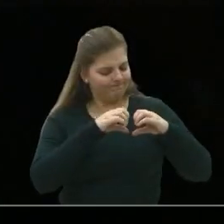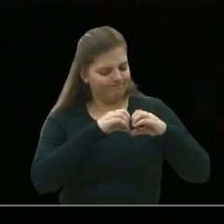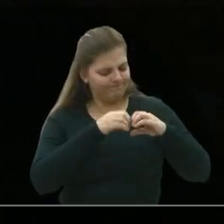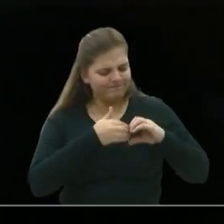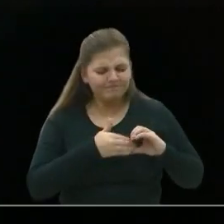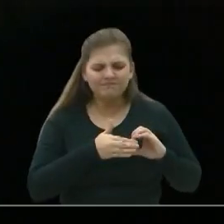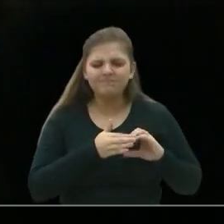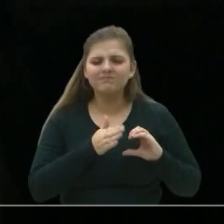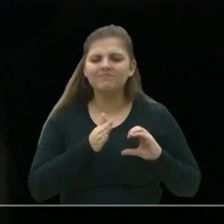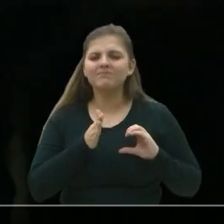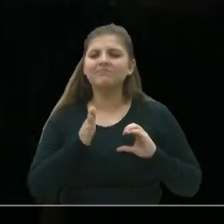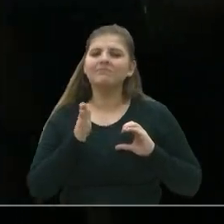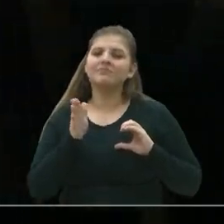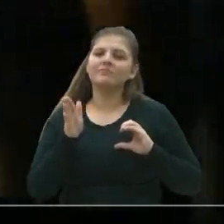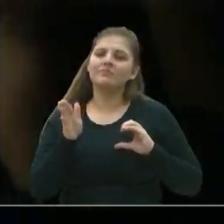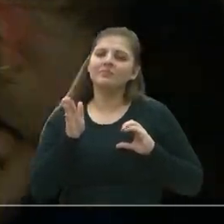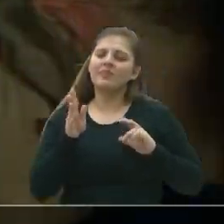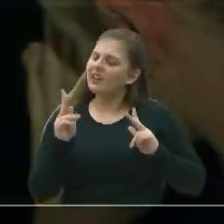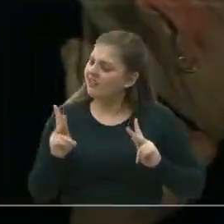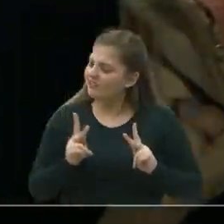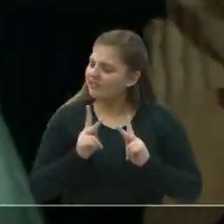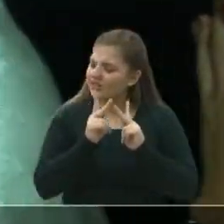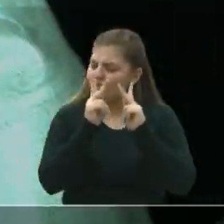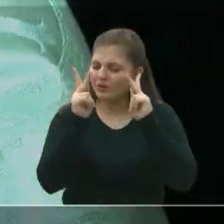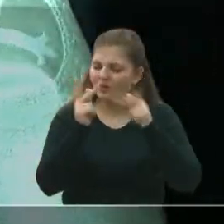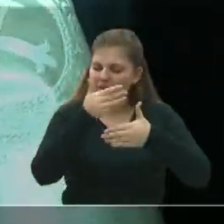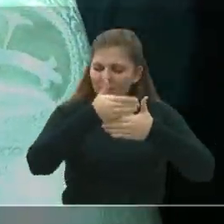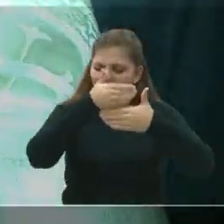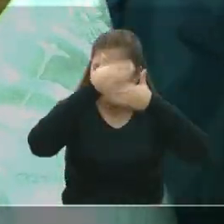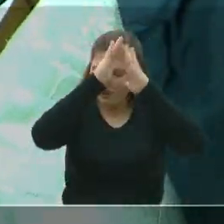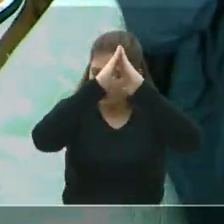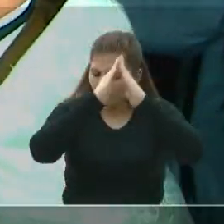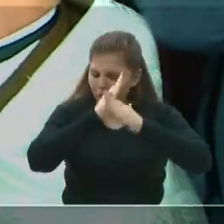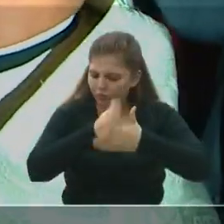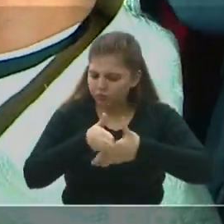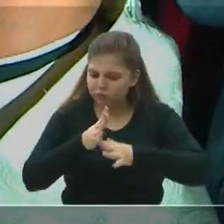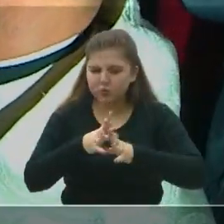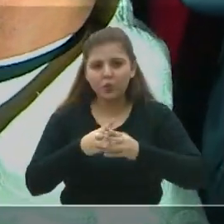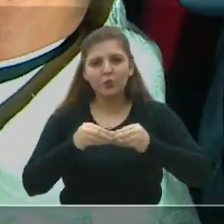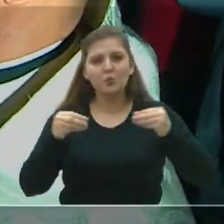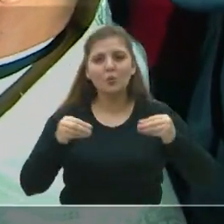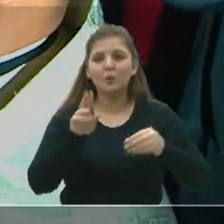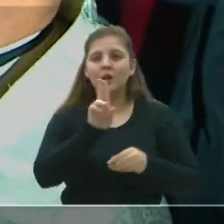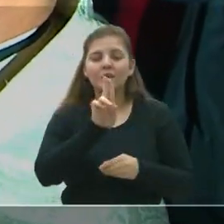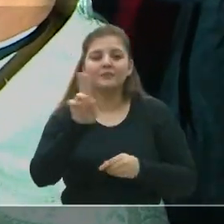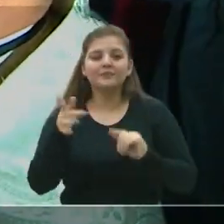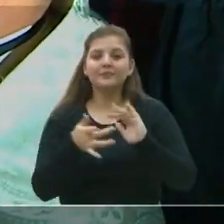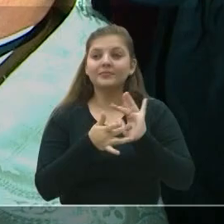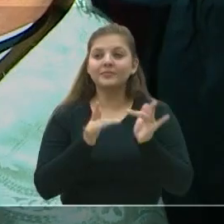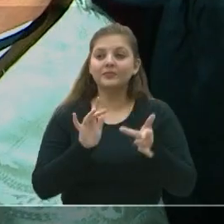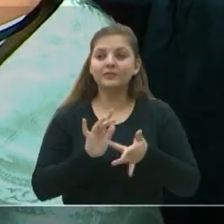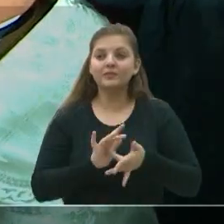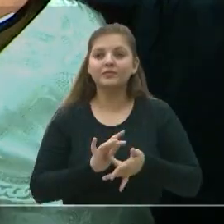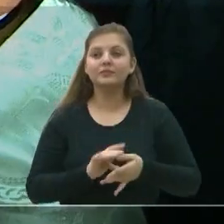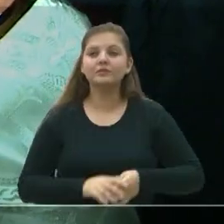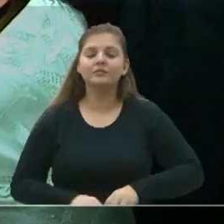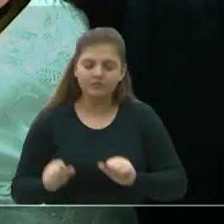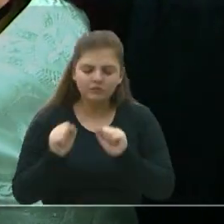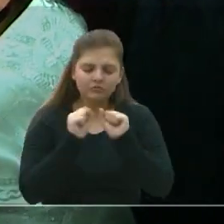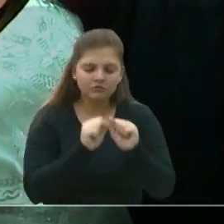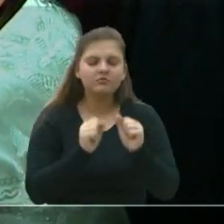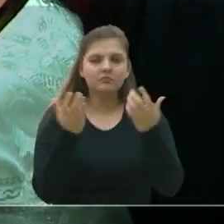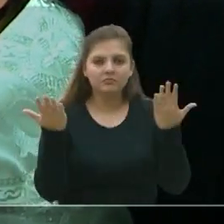Se abra, a vitória, essa muralha foi derrubada agora em nome de Jesus. Toma